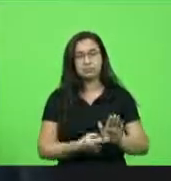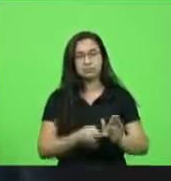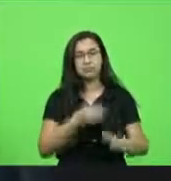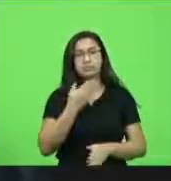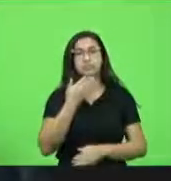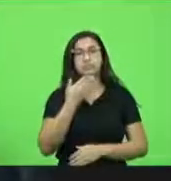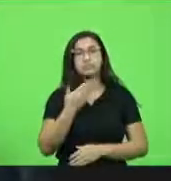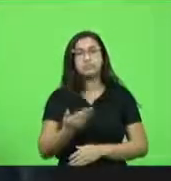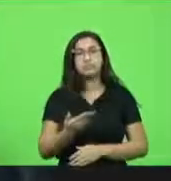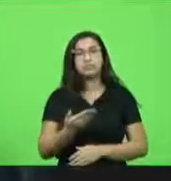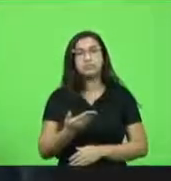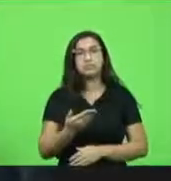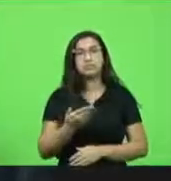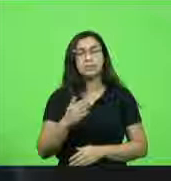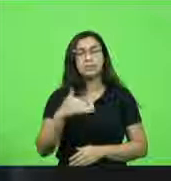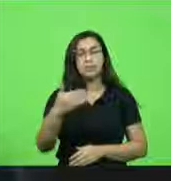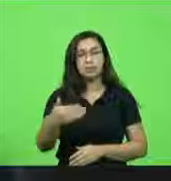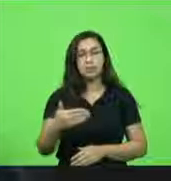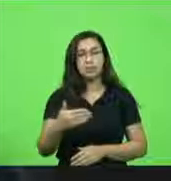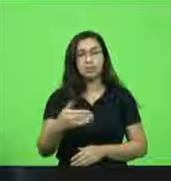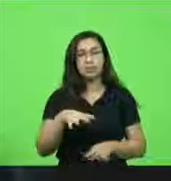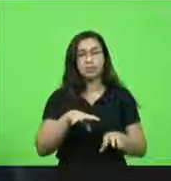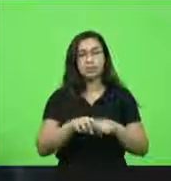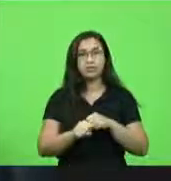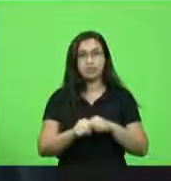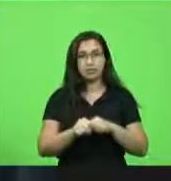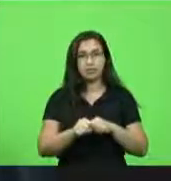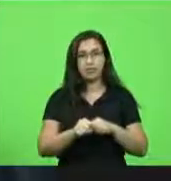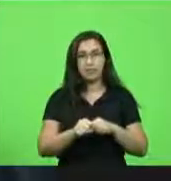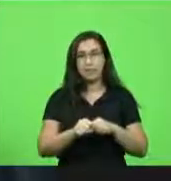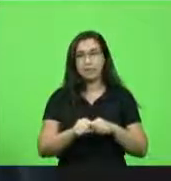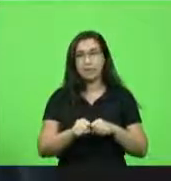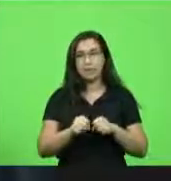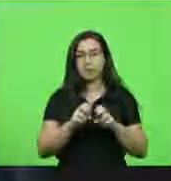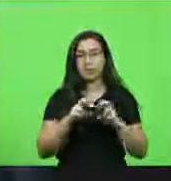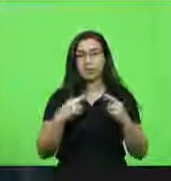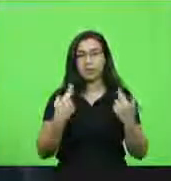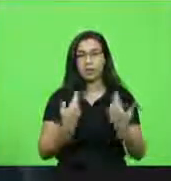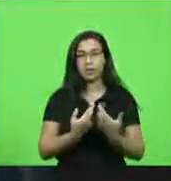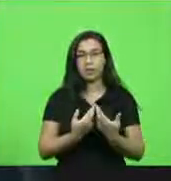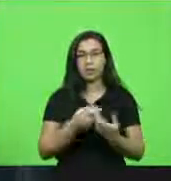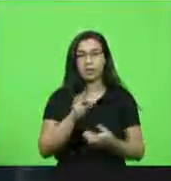assim que formada a Comissão de Infraestrutura, do secretário